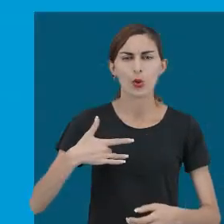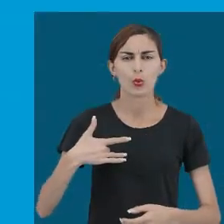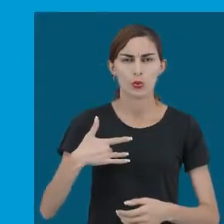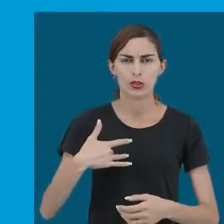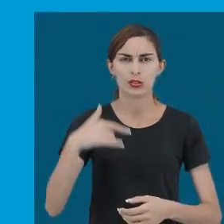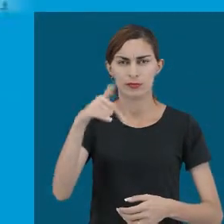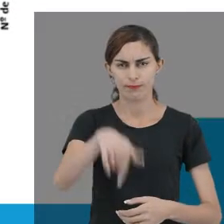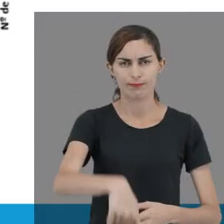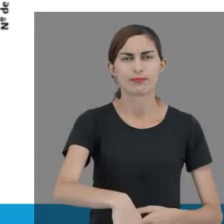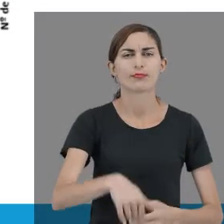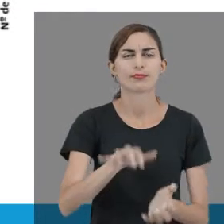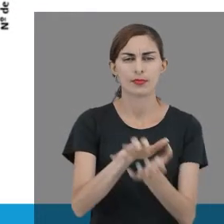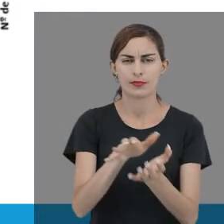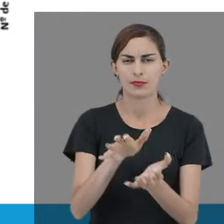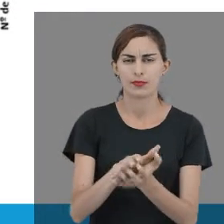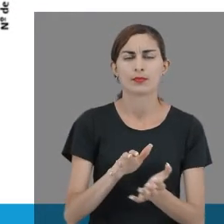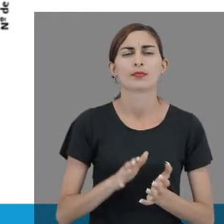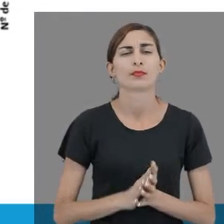Pernambuco.